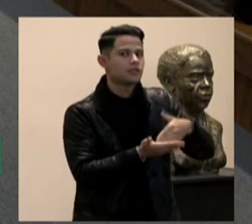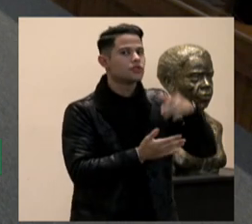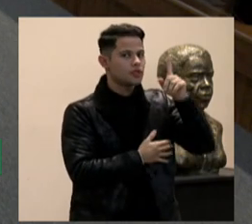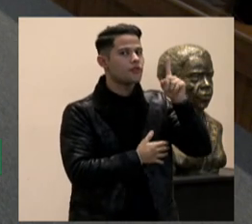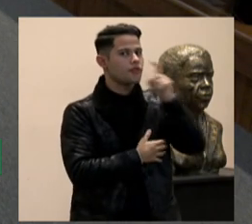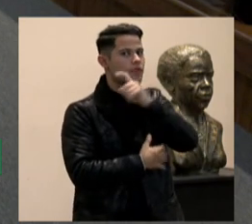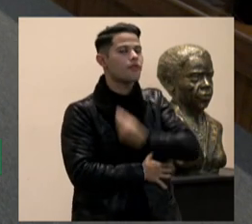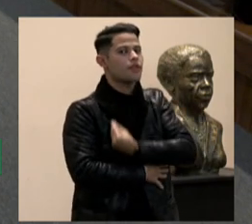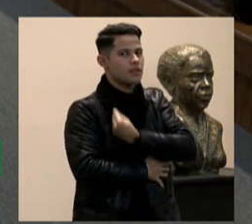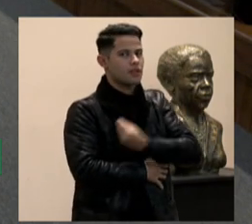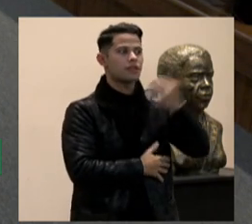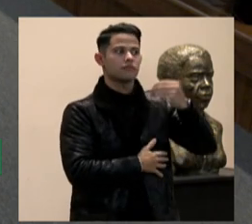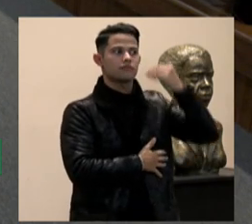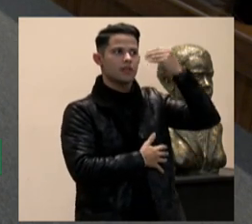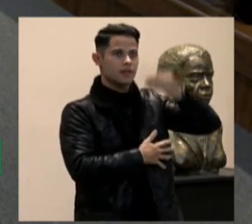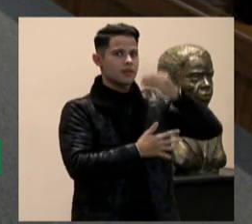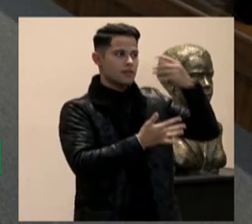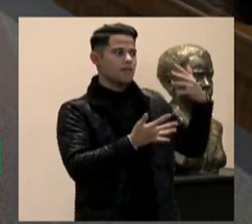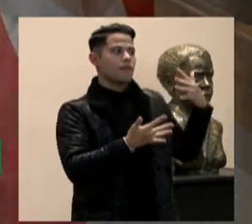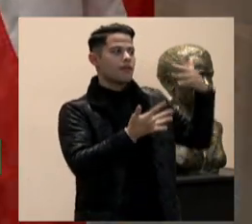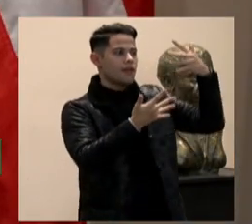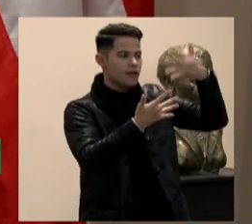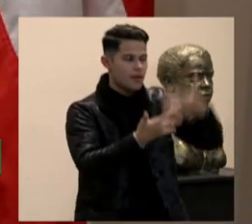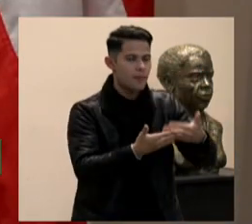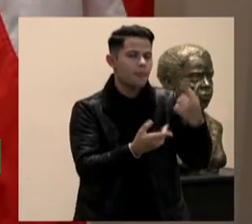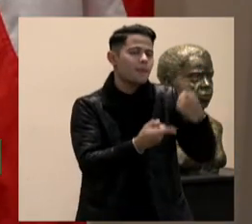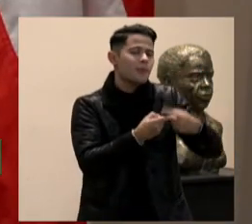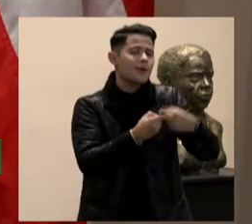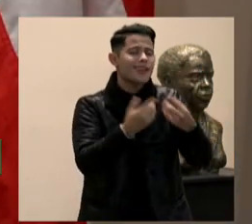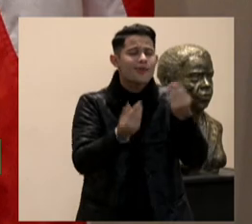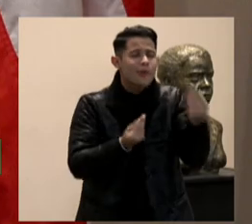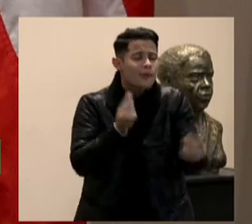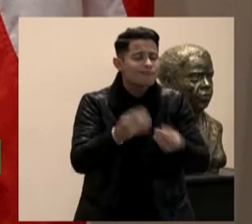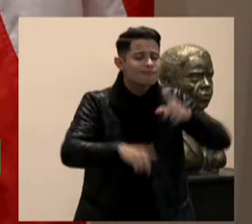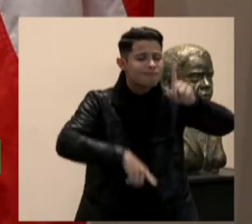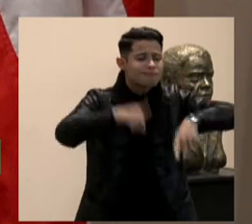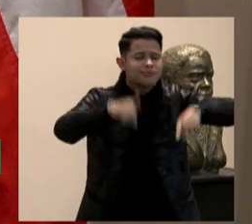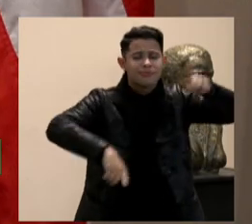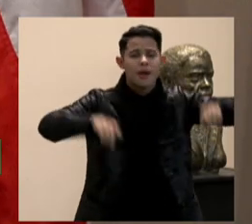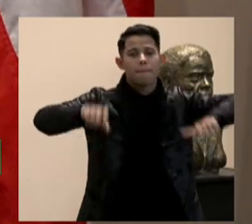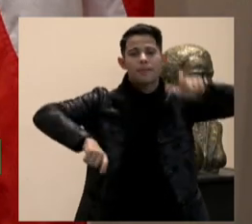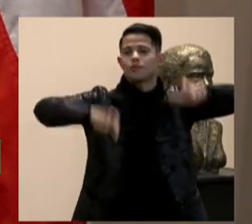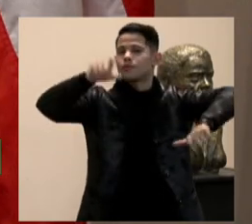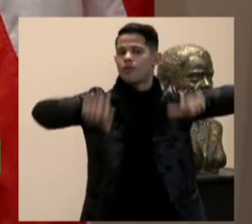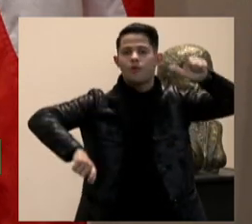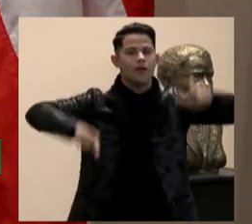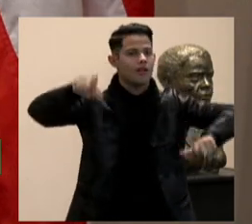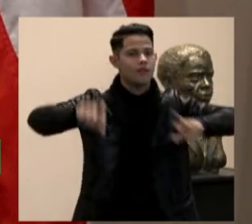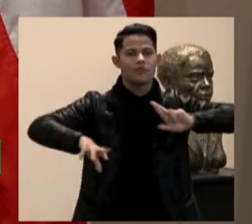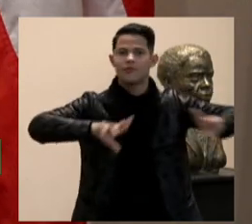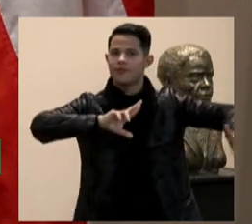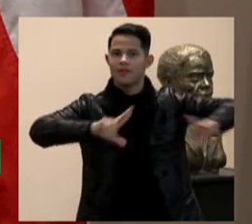vida, porque era uma diversidade realmente bastante